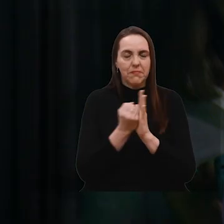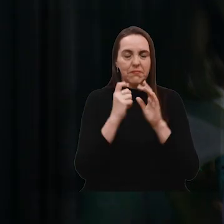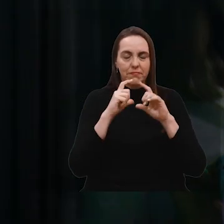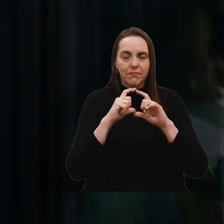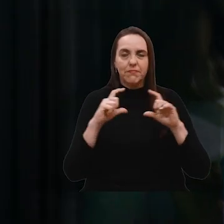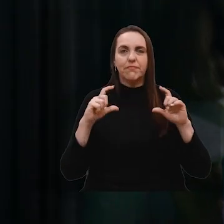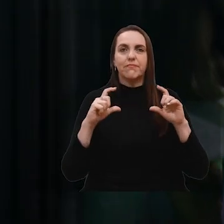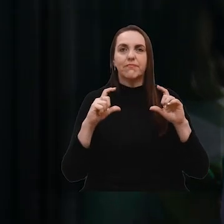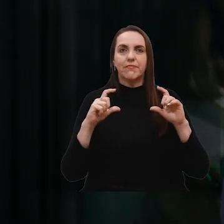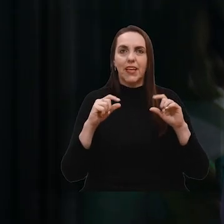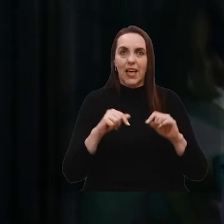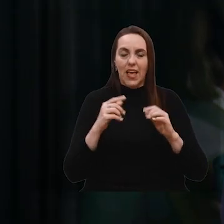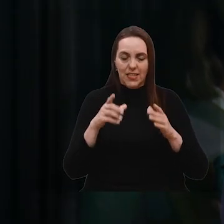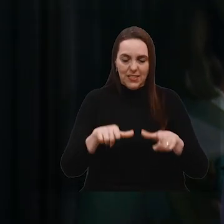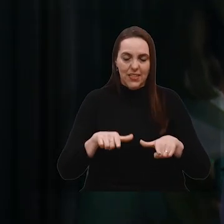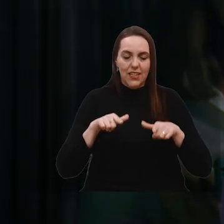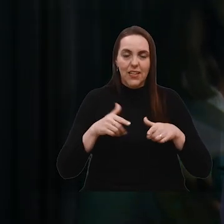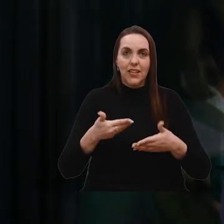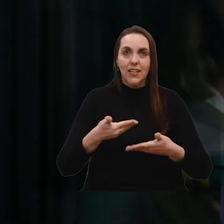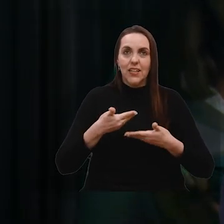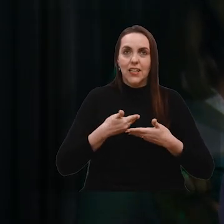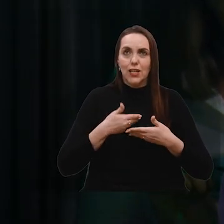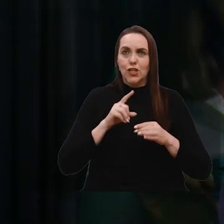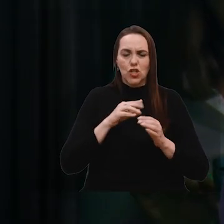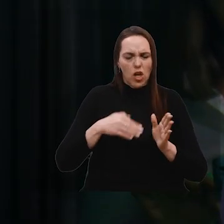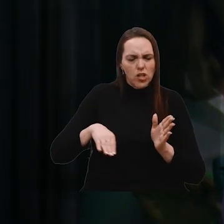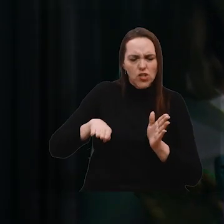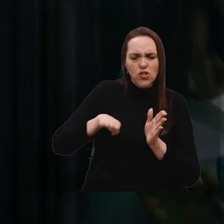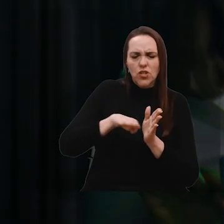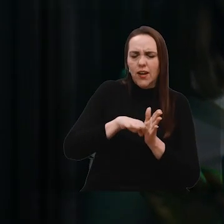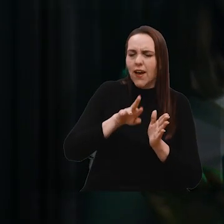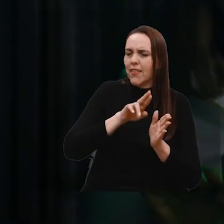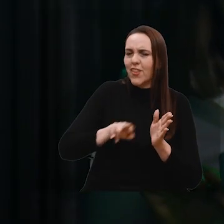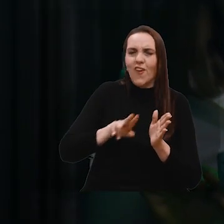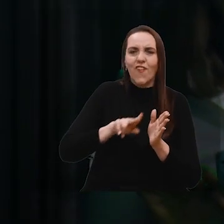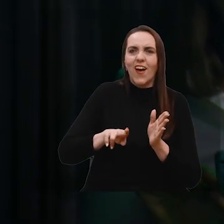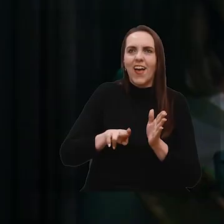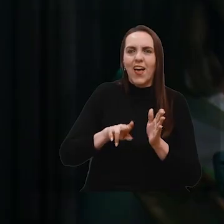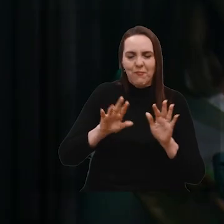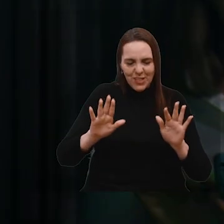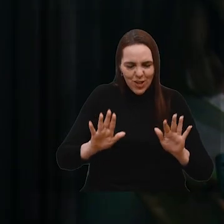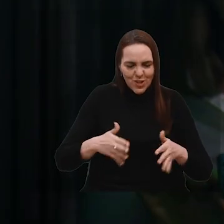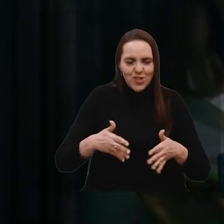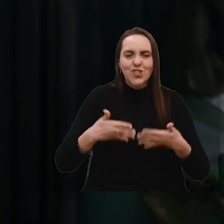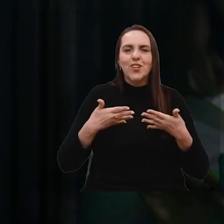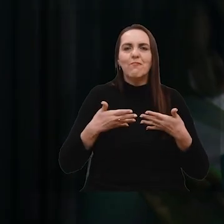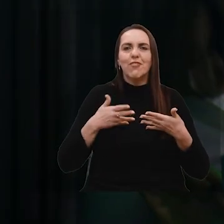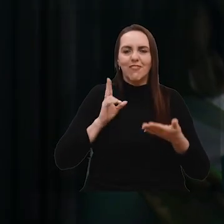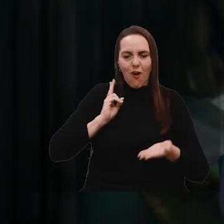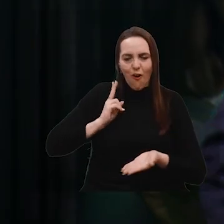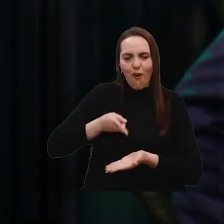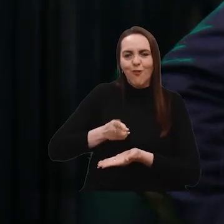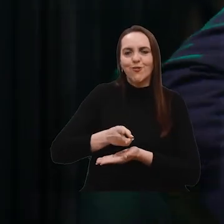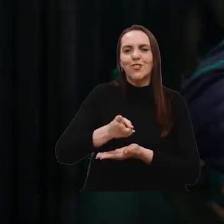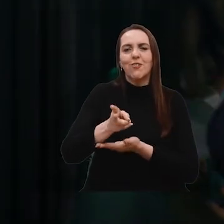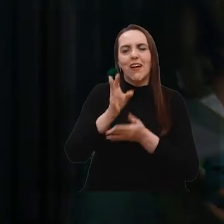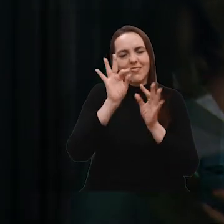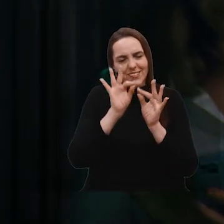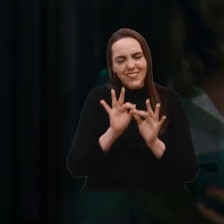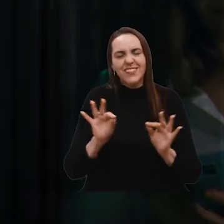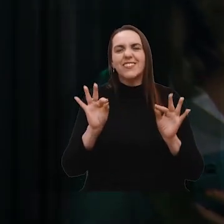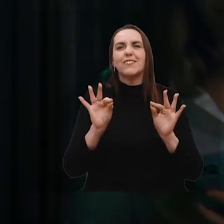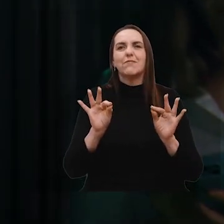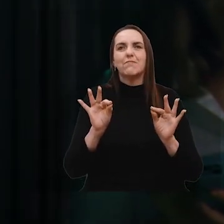Bertucci como lema. Que esta comenda não seja um ponto de chegada, mas um estímulo para que